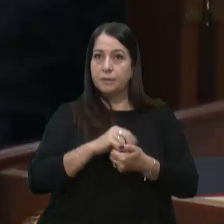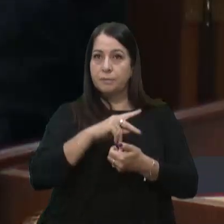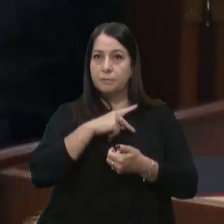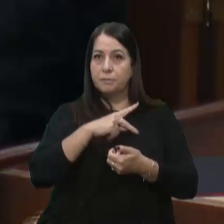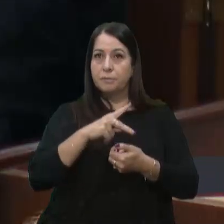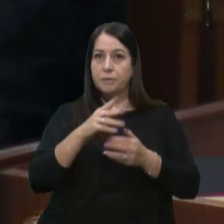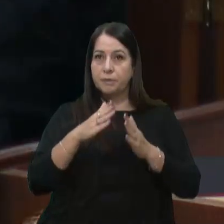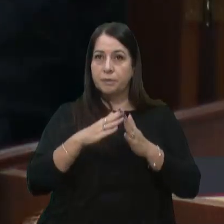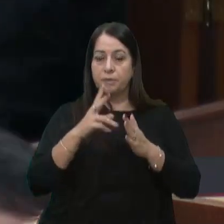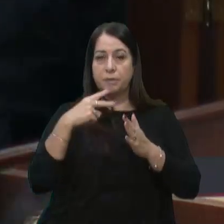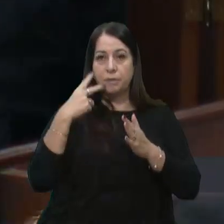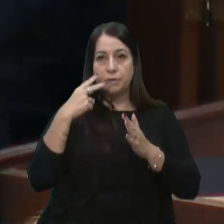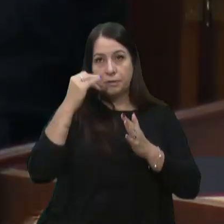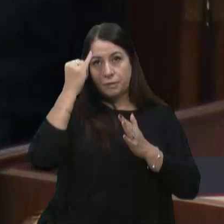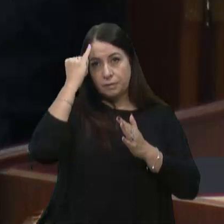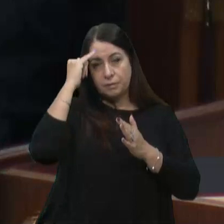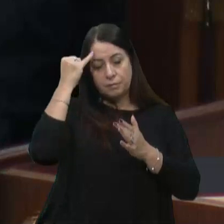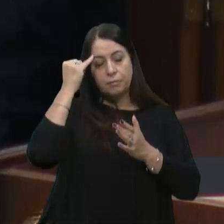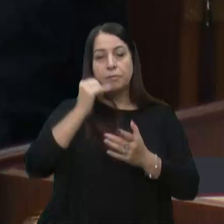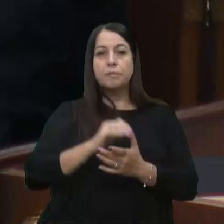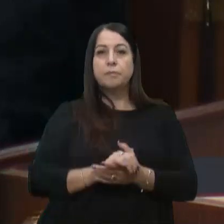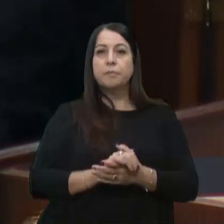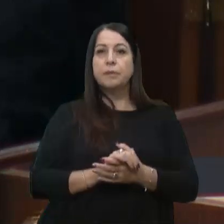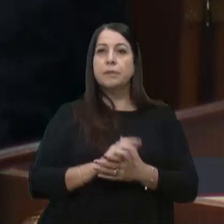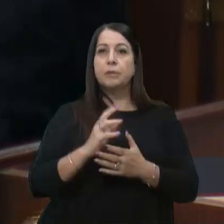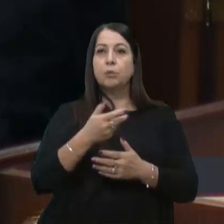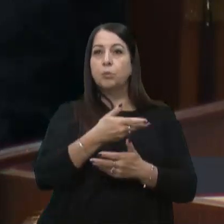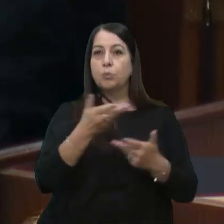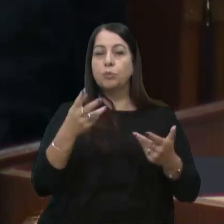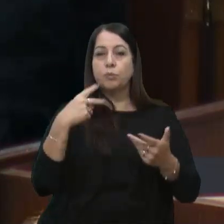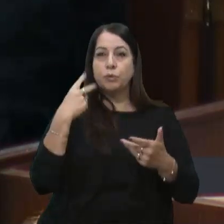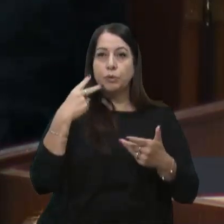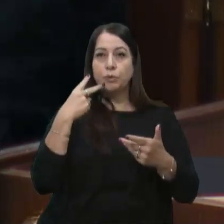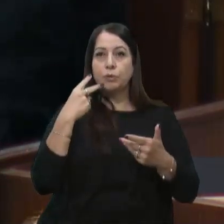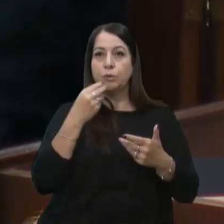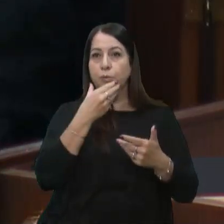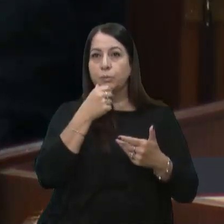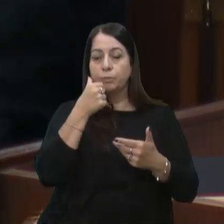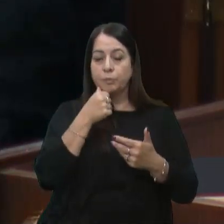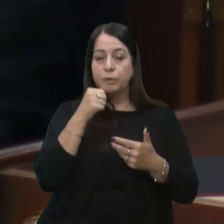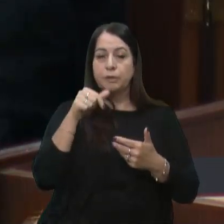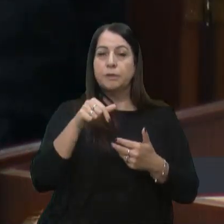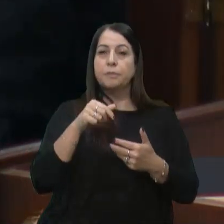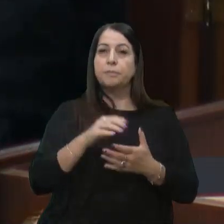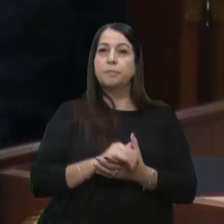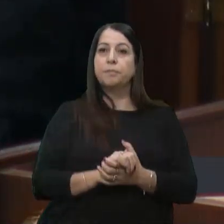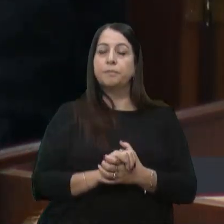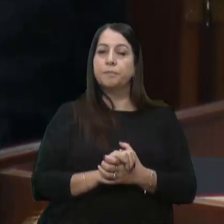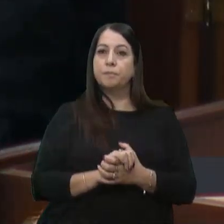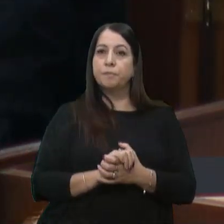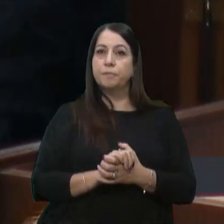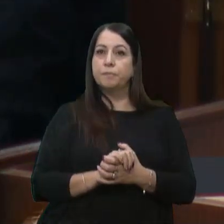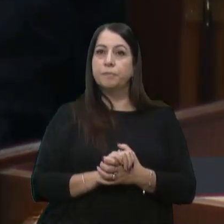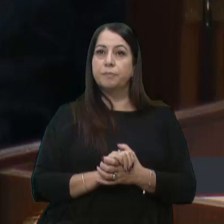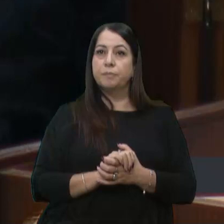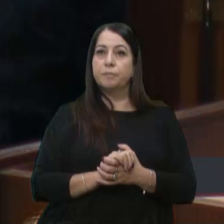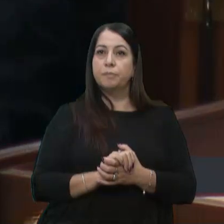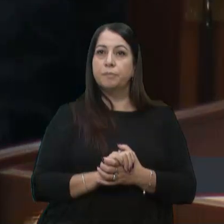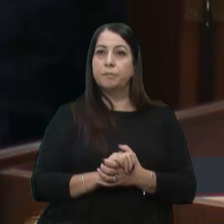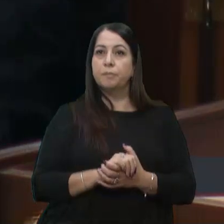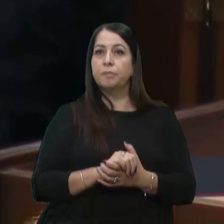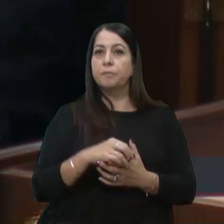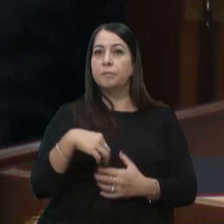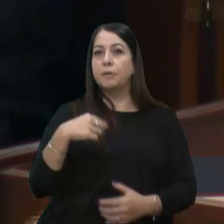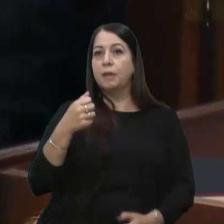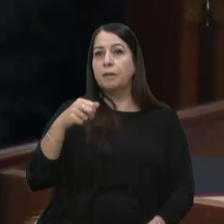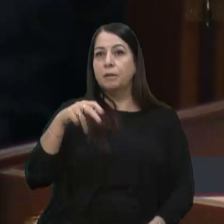da casa, vereador José D'Ambros, e aos demais vereadores e vereadoras. Eu sou, então, a Ana